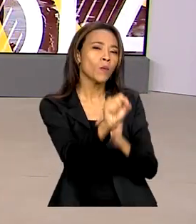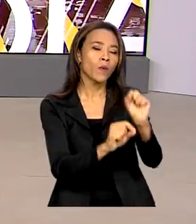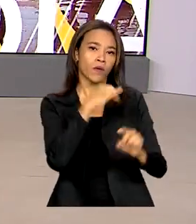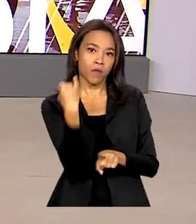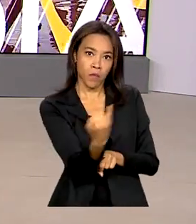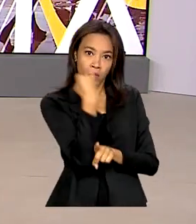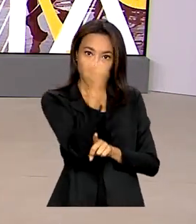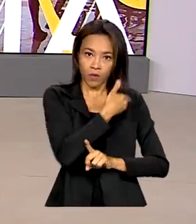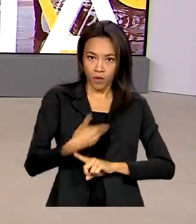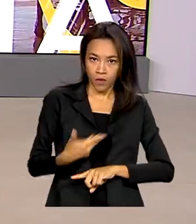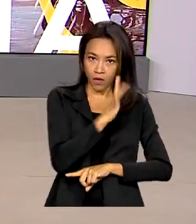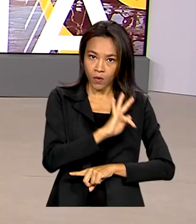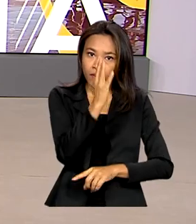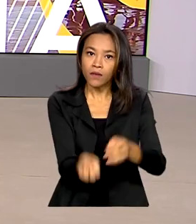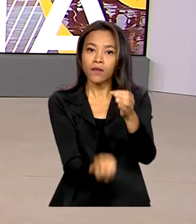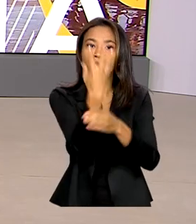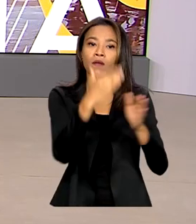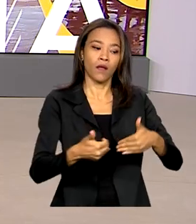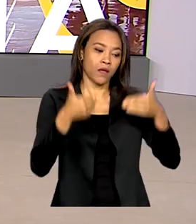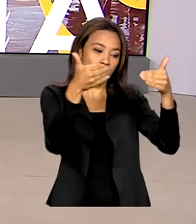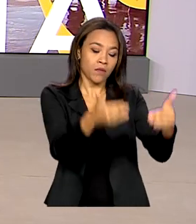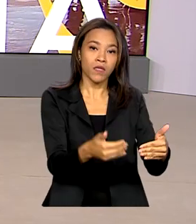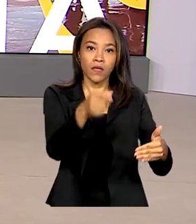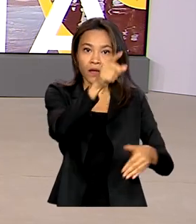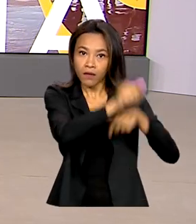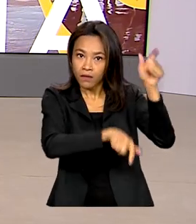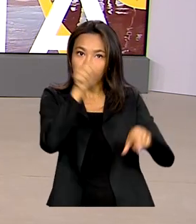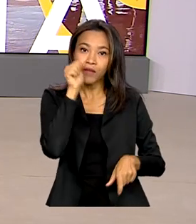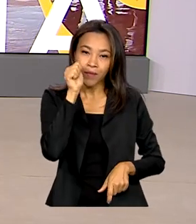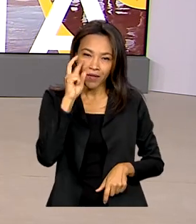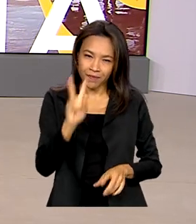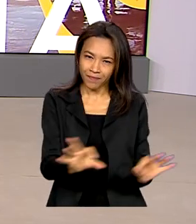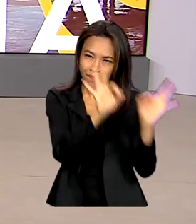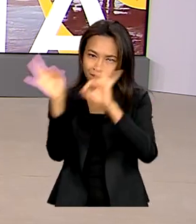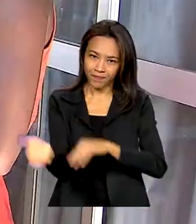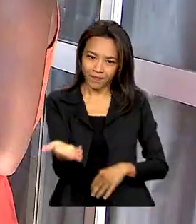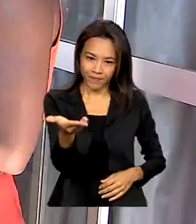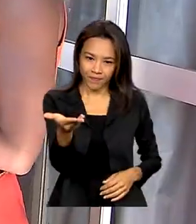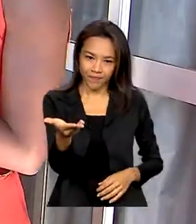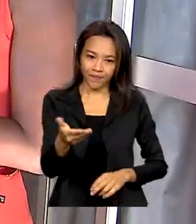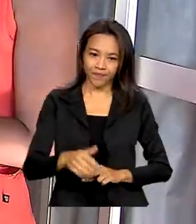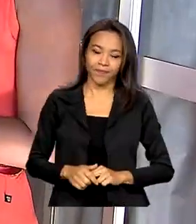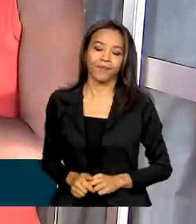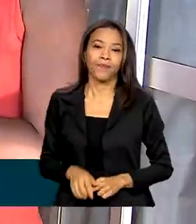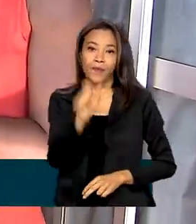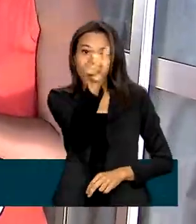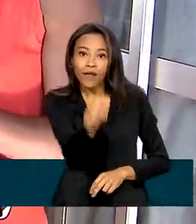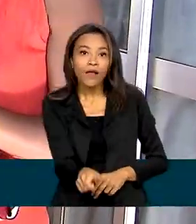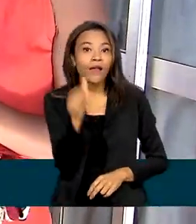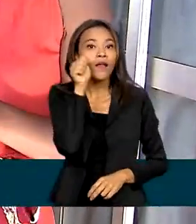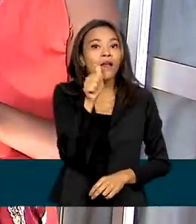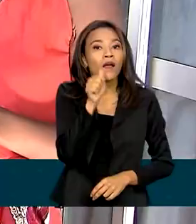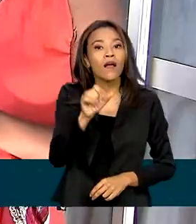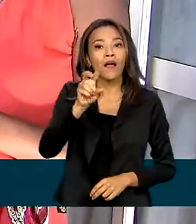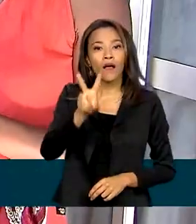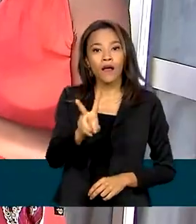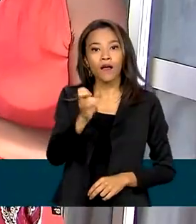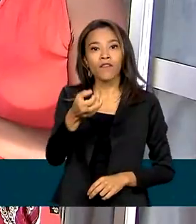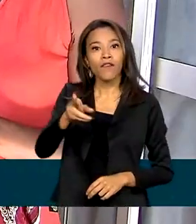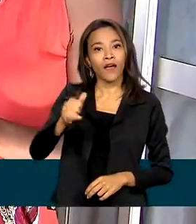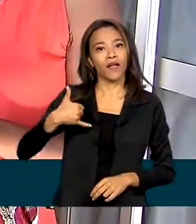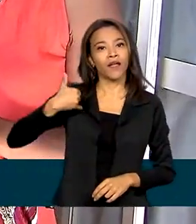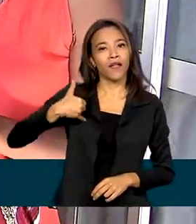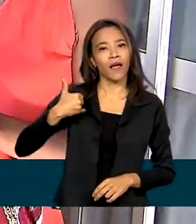de o governo Lula ter criado o Ministério das Mulheres. Vamos ver. Quando Dona Vera Lúcia foi mãe,